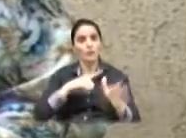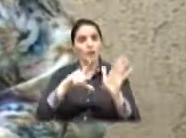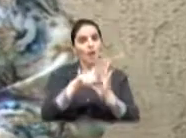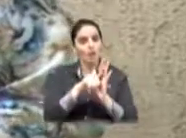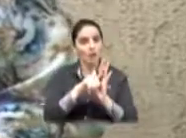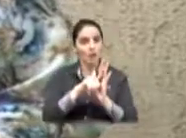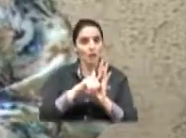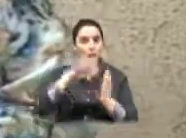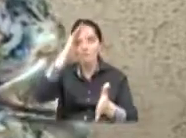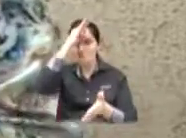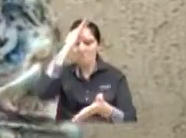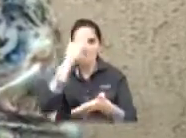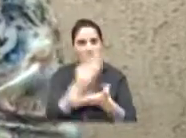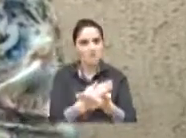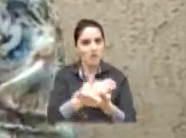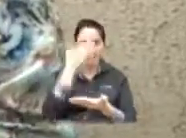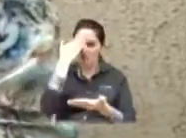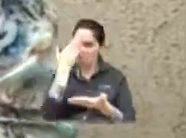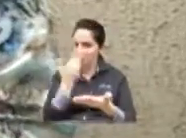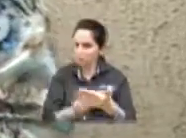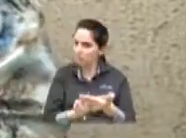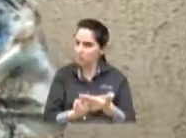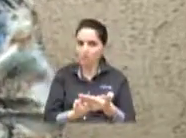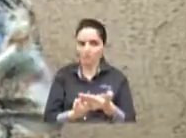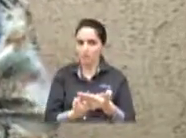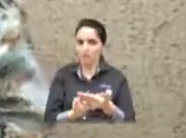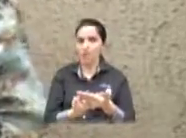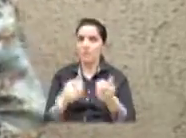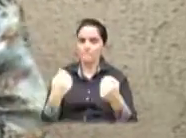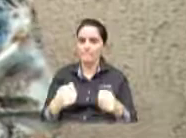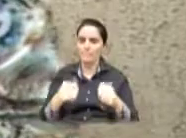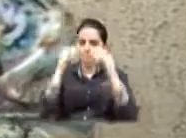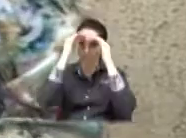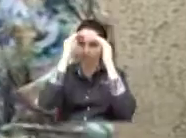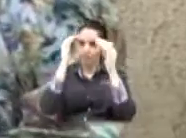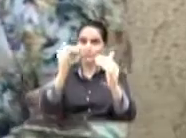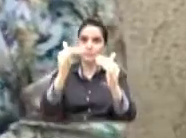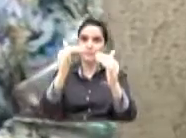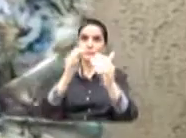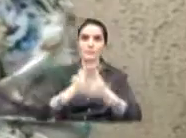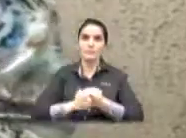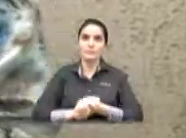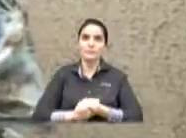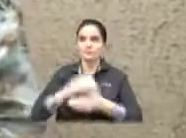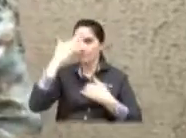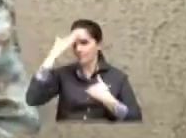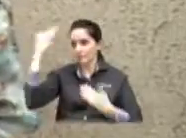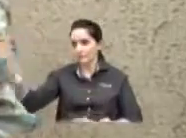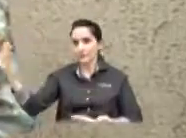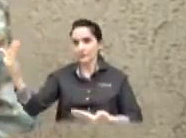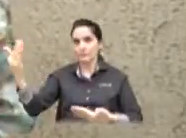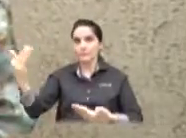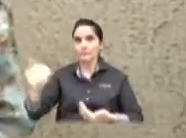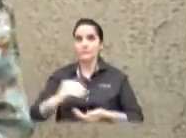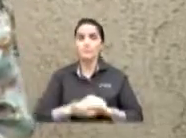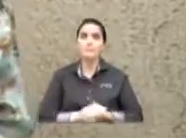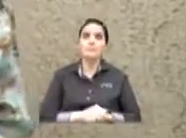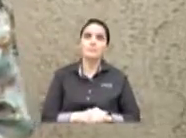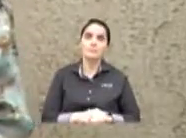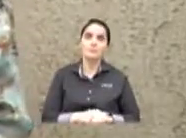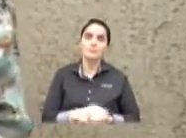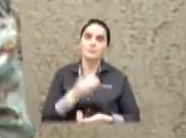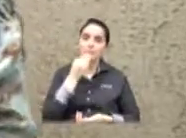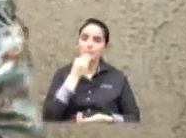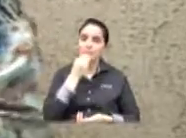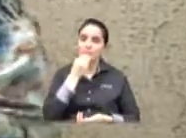terá sua crença e etc e isso deve ser respeitado então agradecemos muito obrigado pela oportunidade